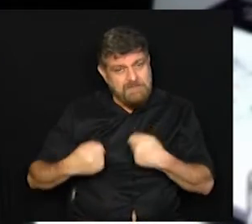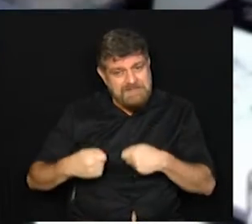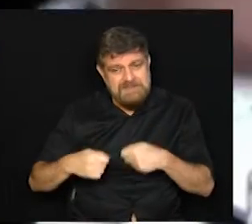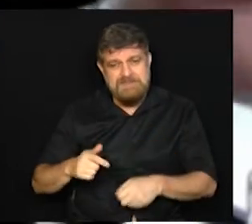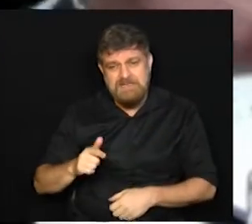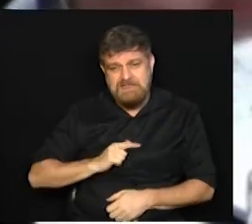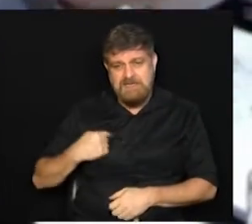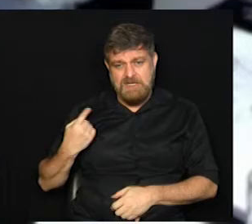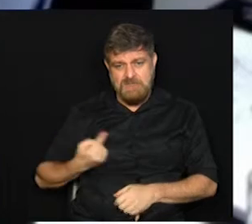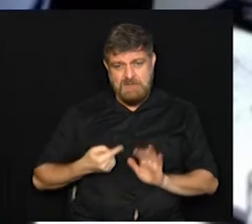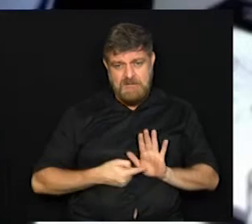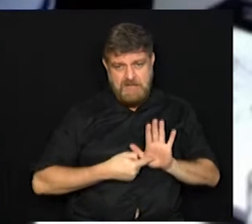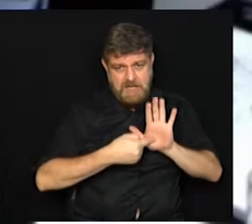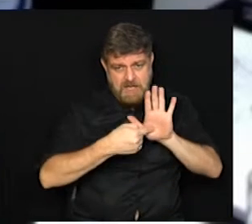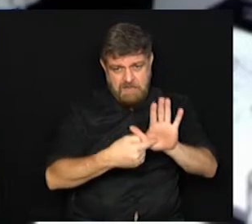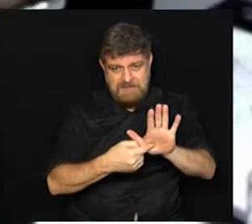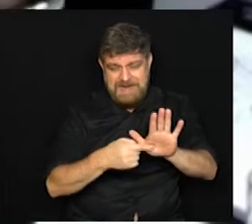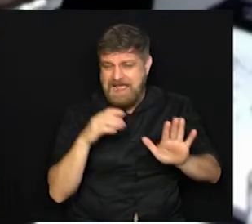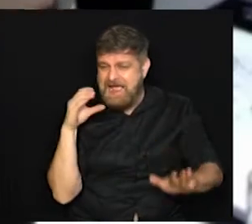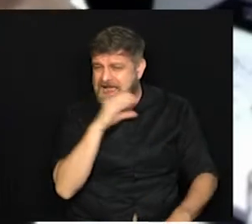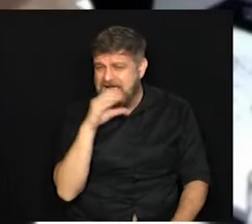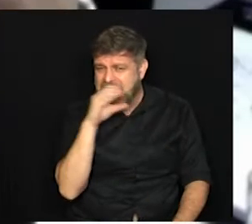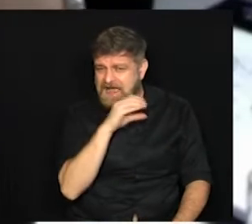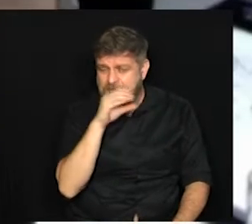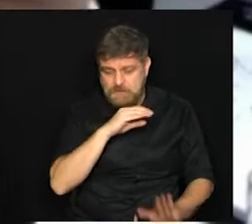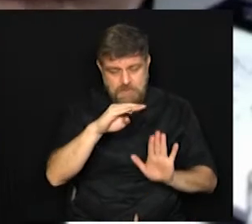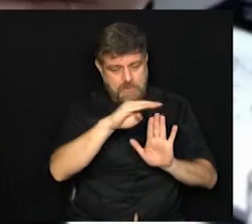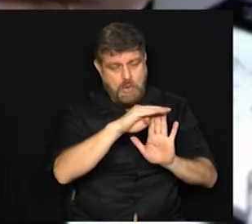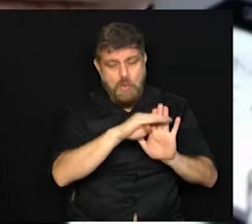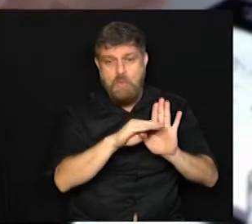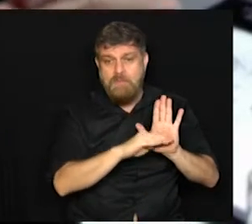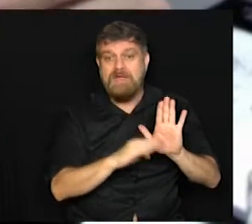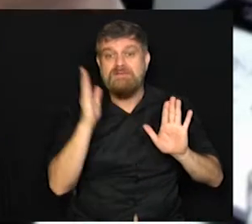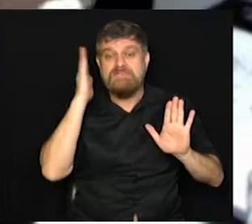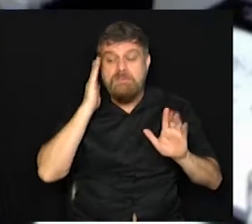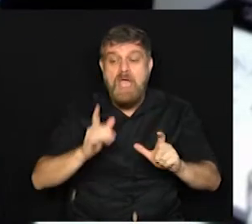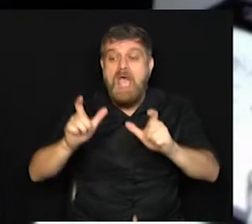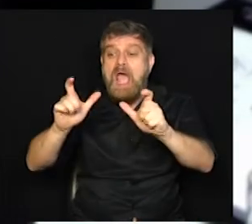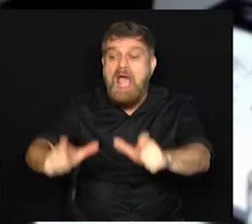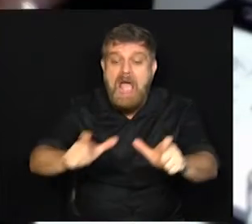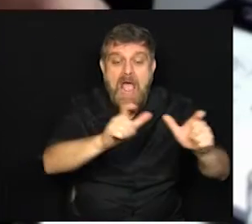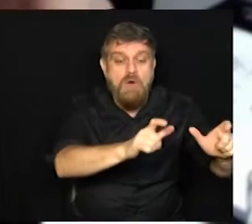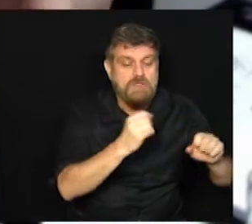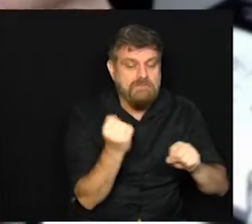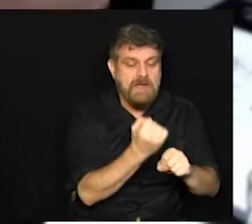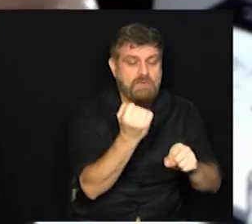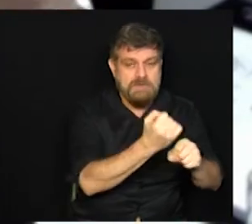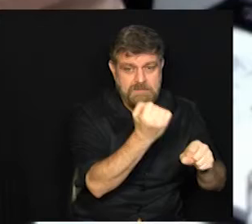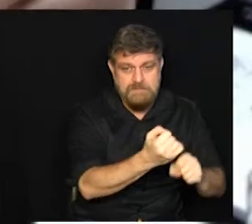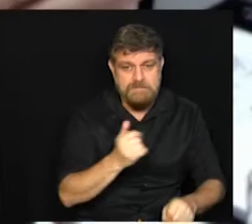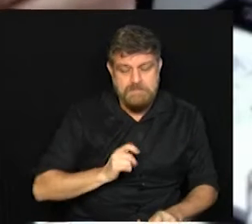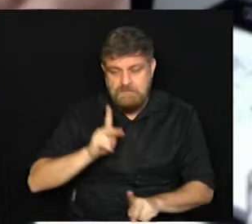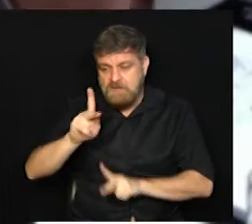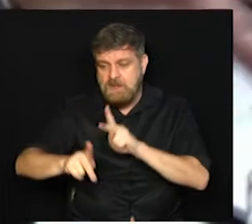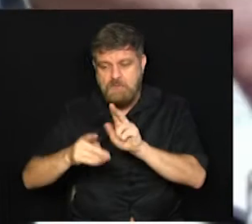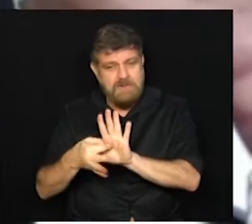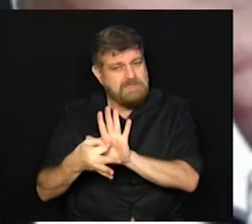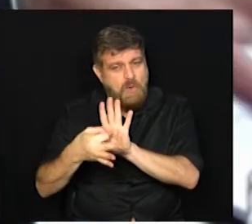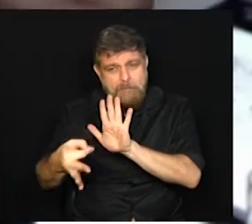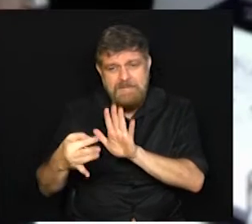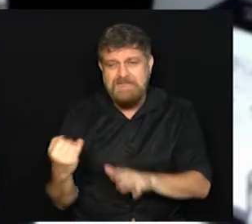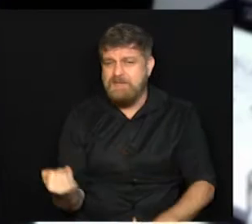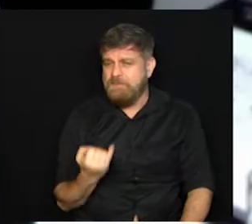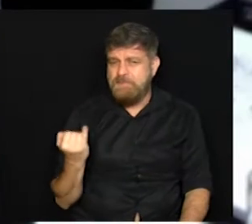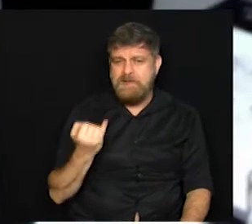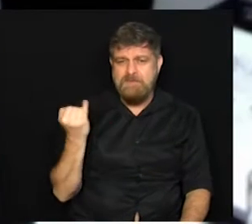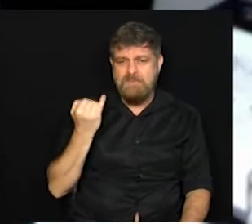nós apresentarmos em breve esse plano cicloviário com a participação de todos aí. Eu acho que é importante